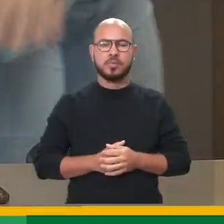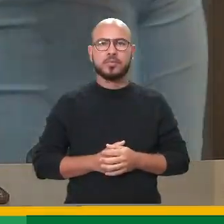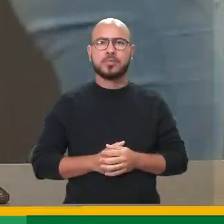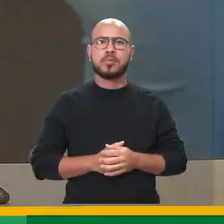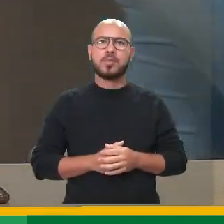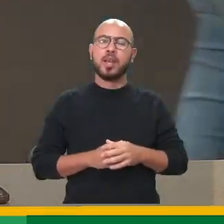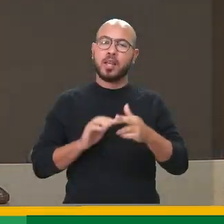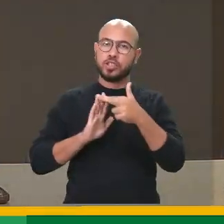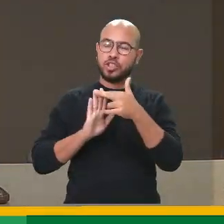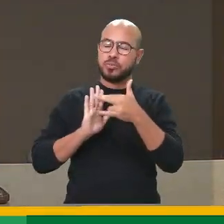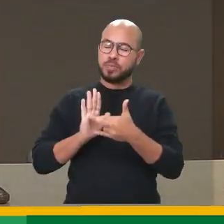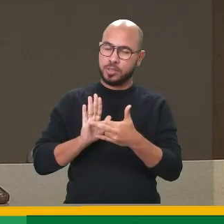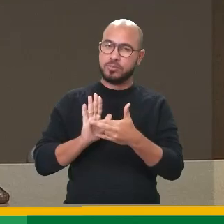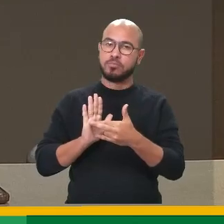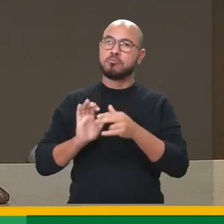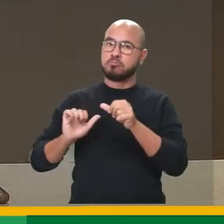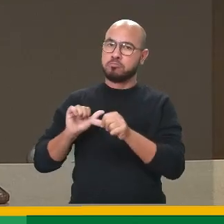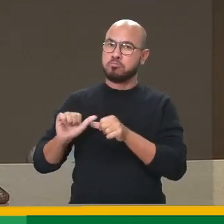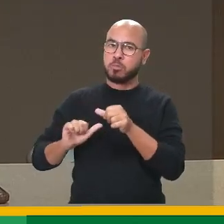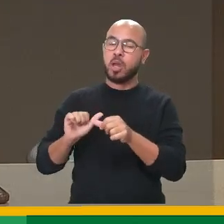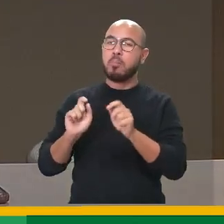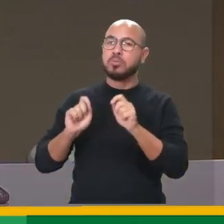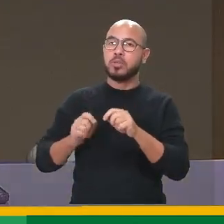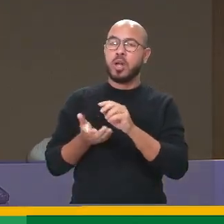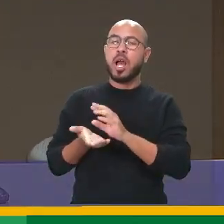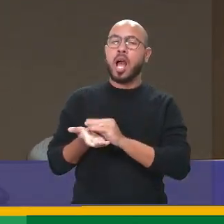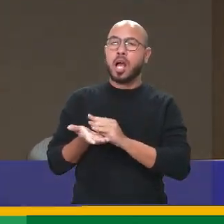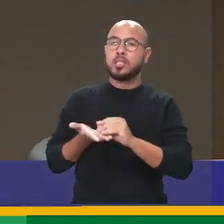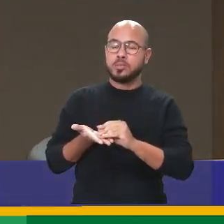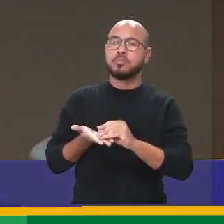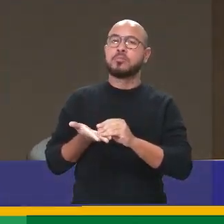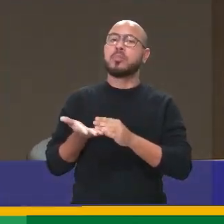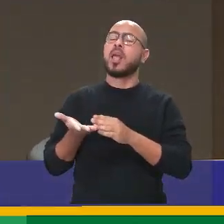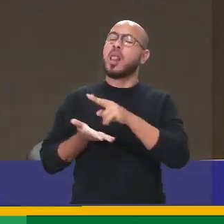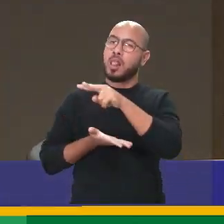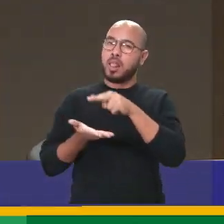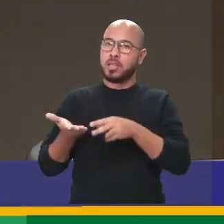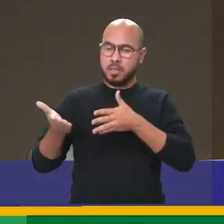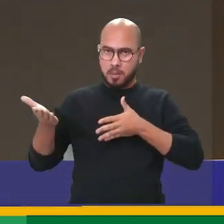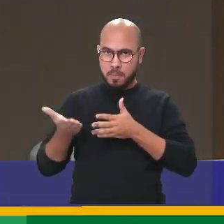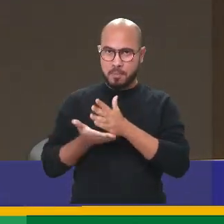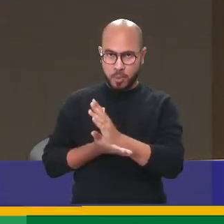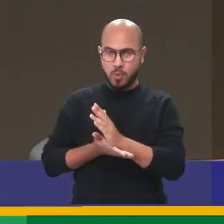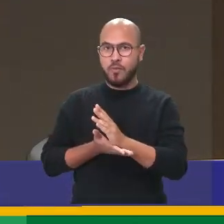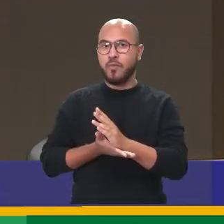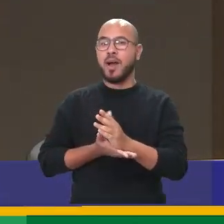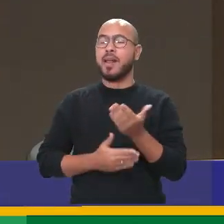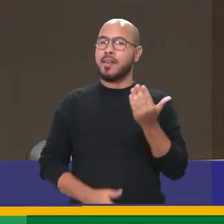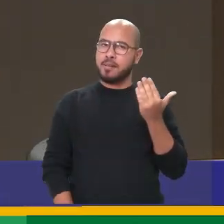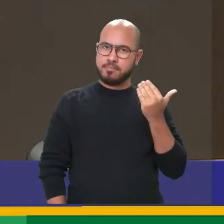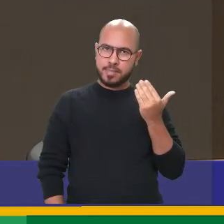interna é dada como lida e aprovada a ata da sessão